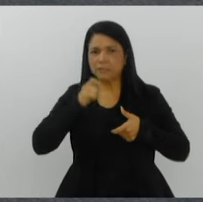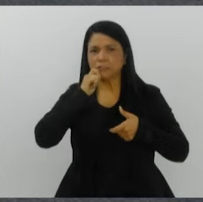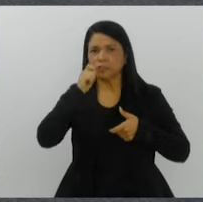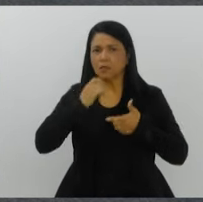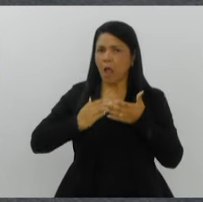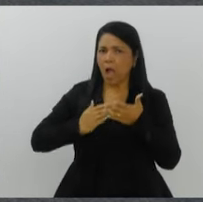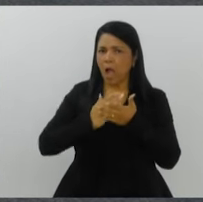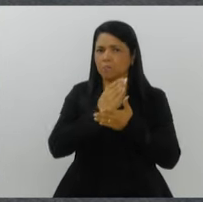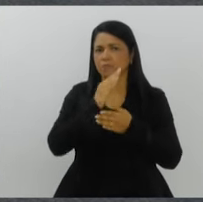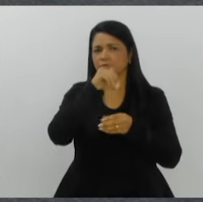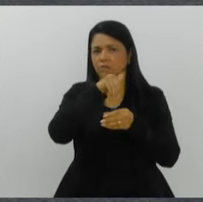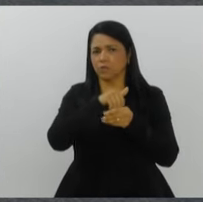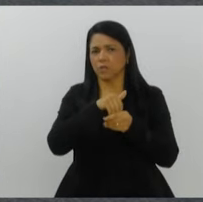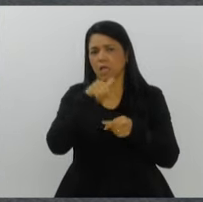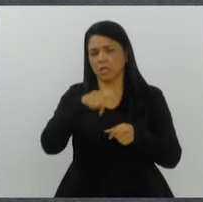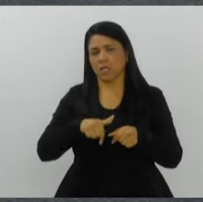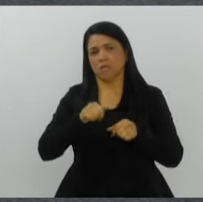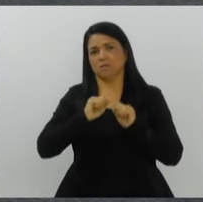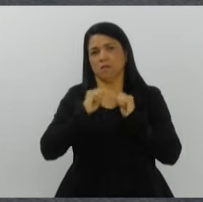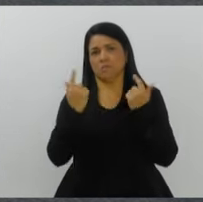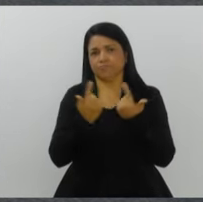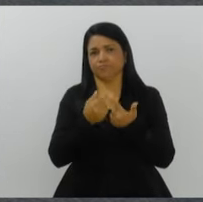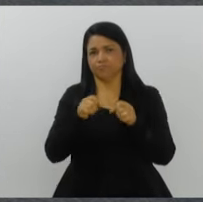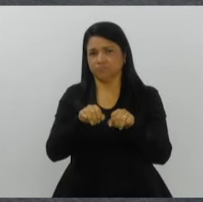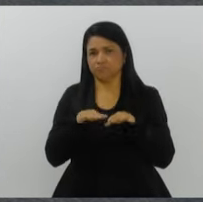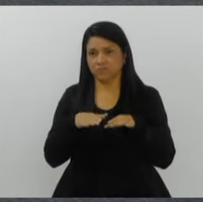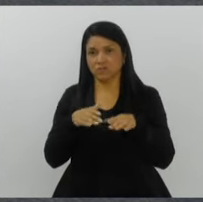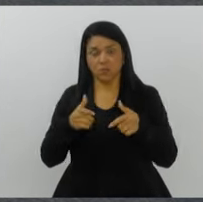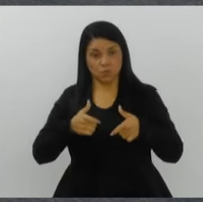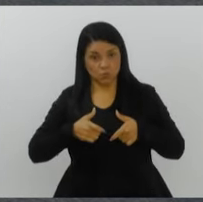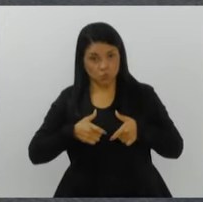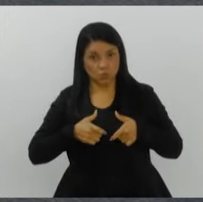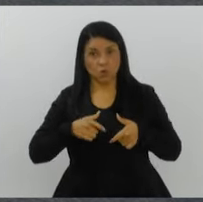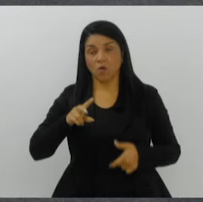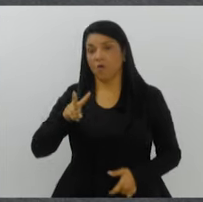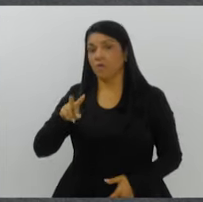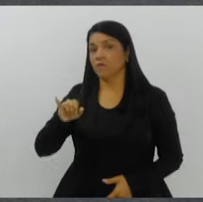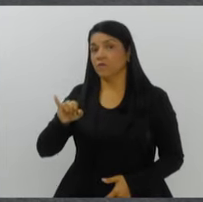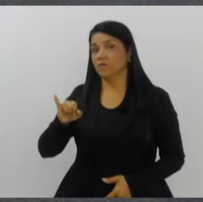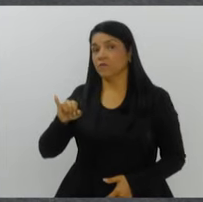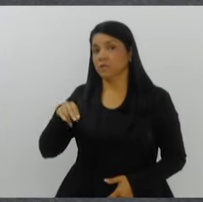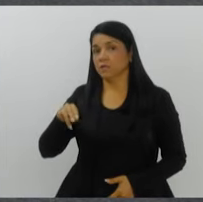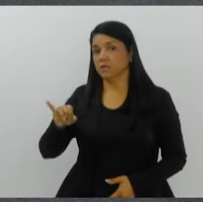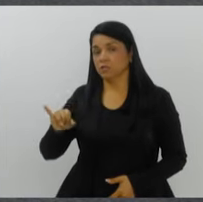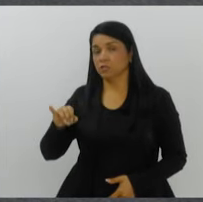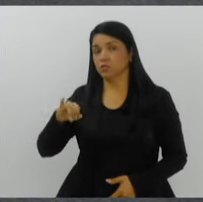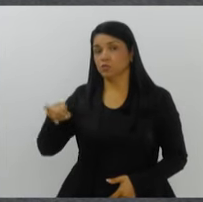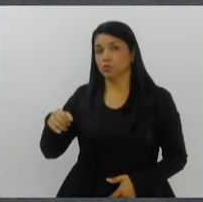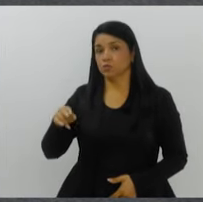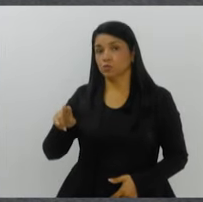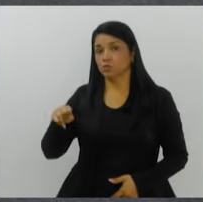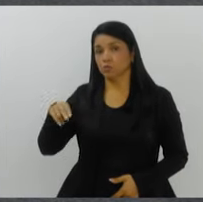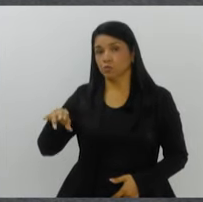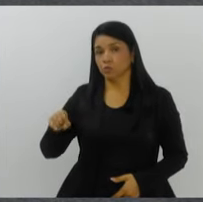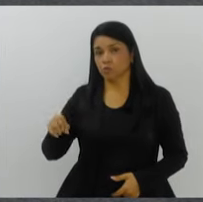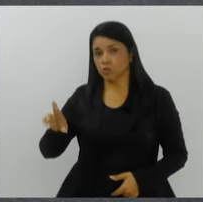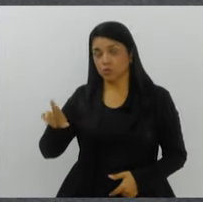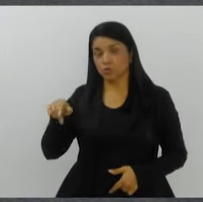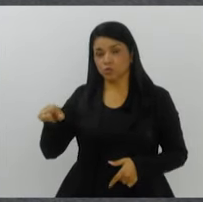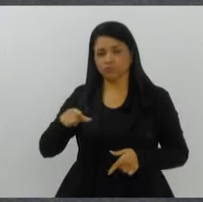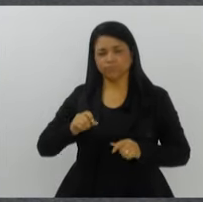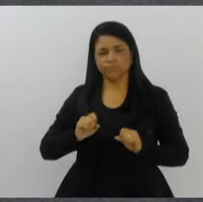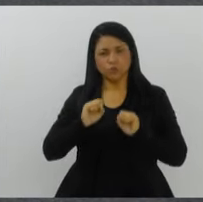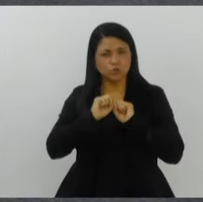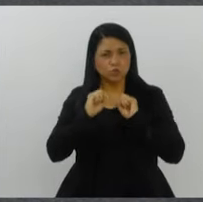plenário dessa casa. Eu aprovei uma medalha Tiradentes para o Vini Júnior, que está dando um show de combate ao